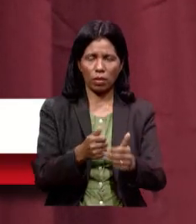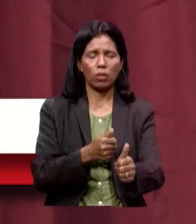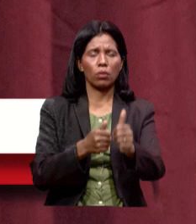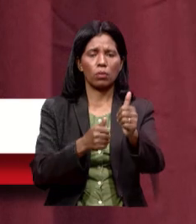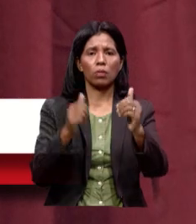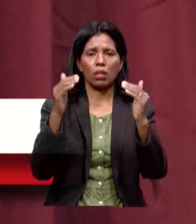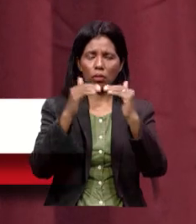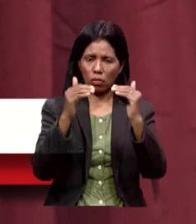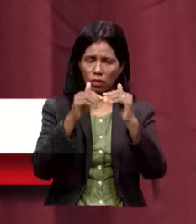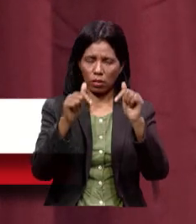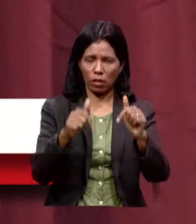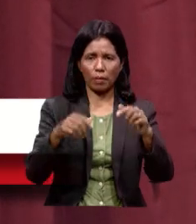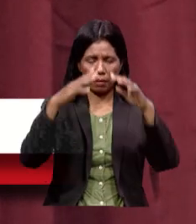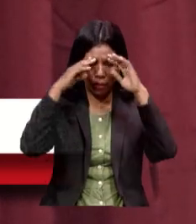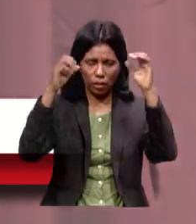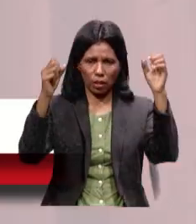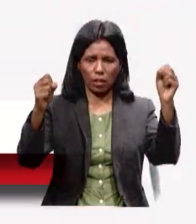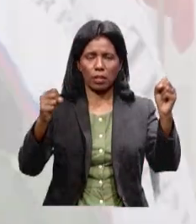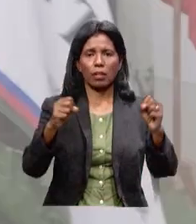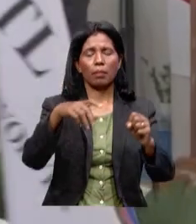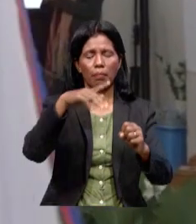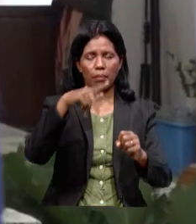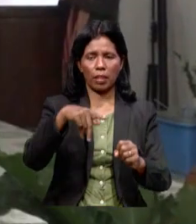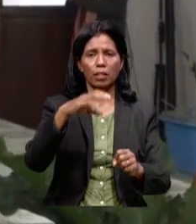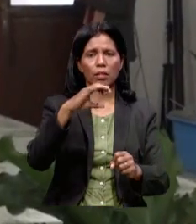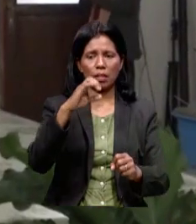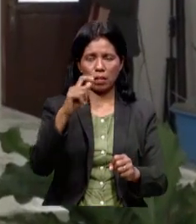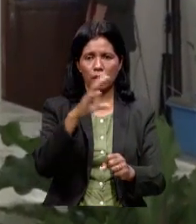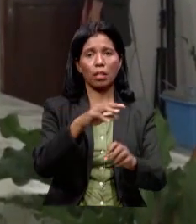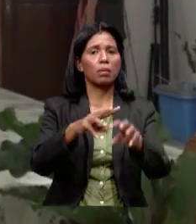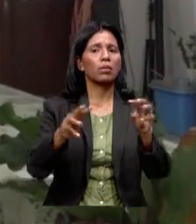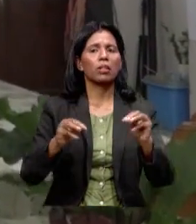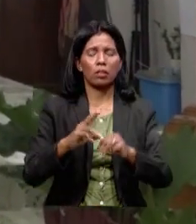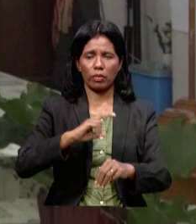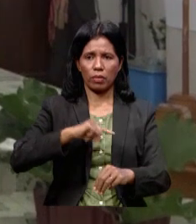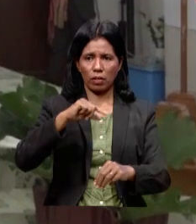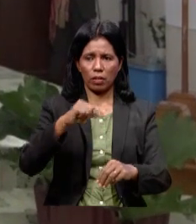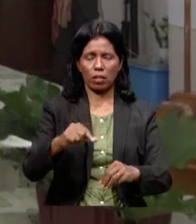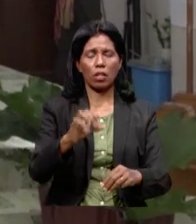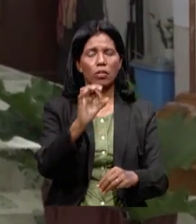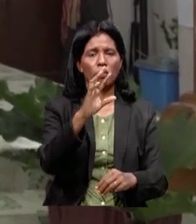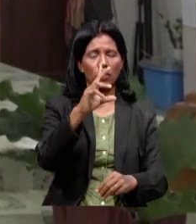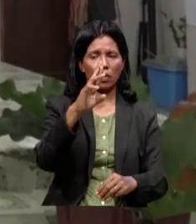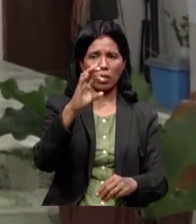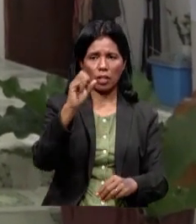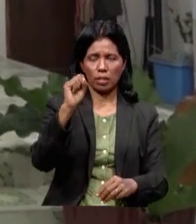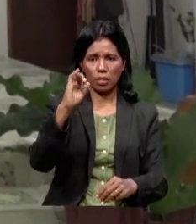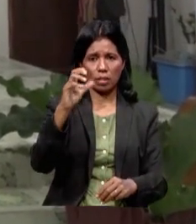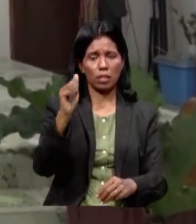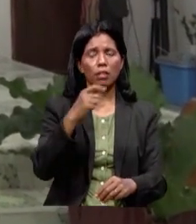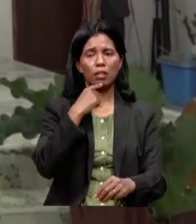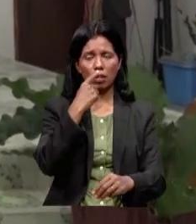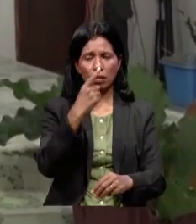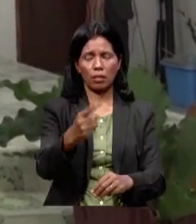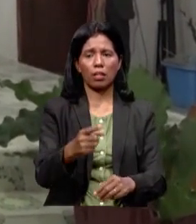conferencia. Presidente eleito Câmara Comércio e Indústria Timor-Leste, município Viqueque, Florencio Armindo da Costa Hateten. Durante